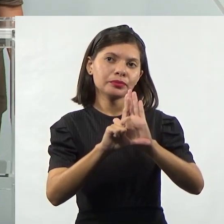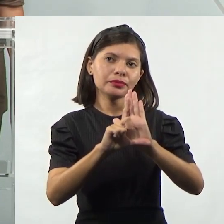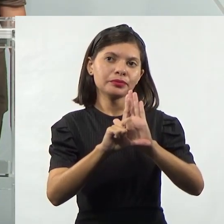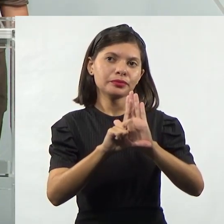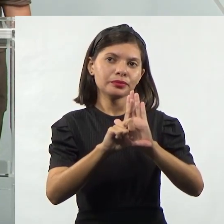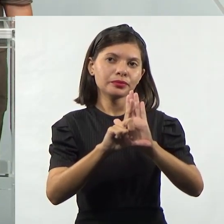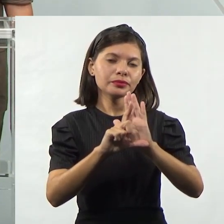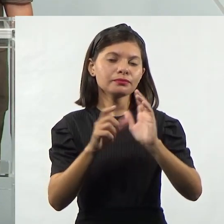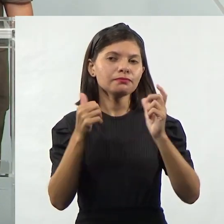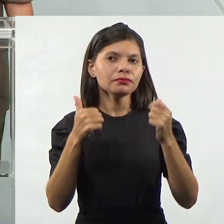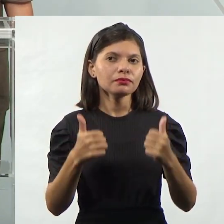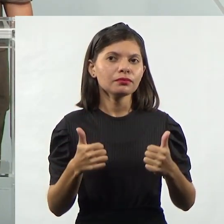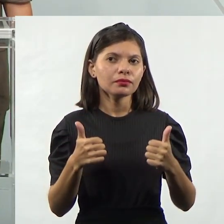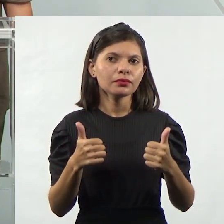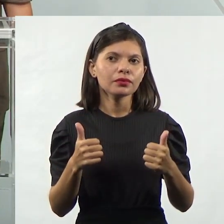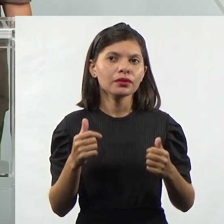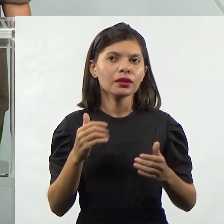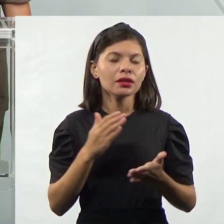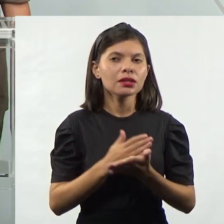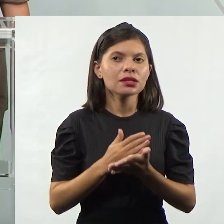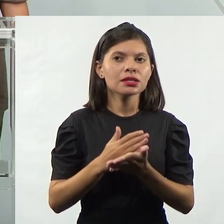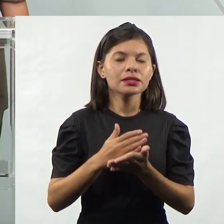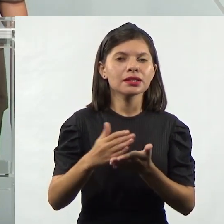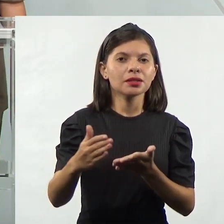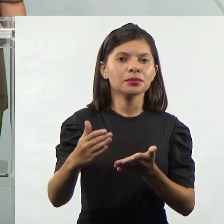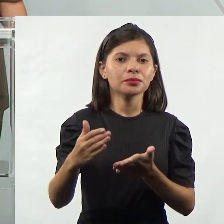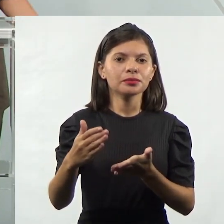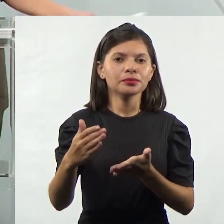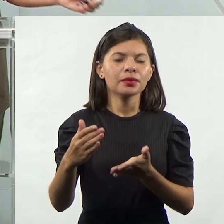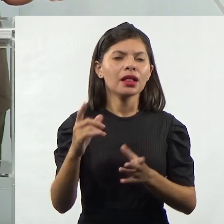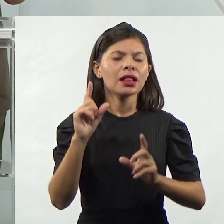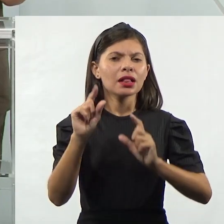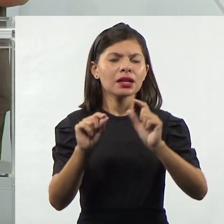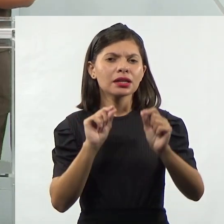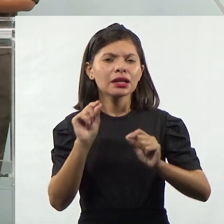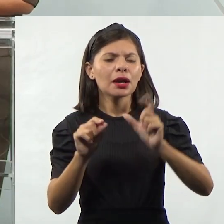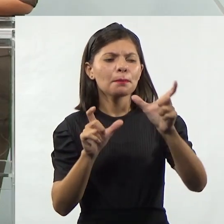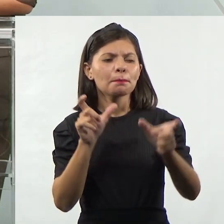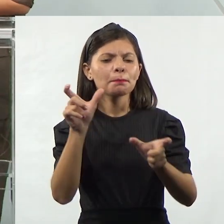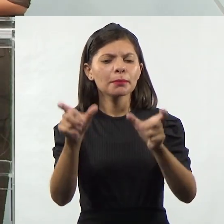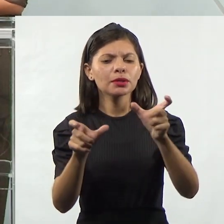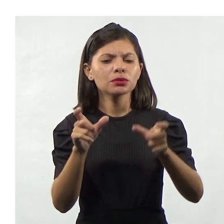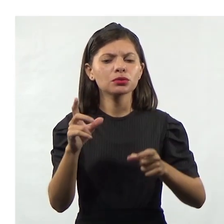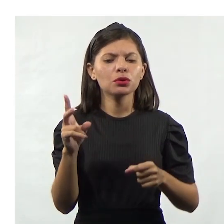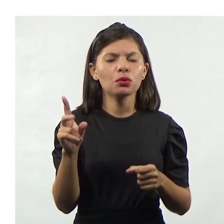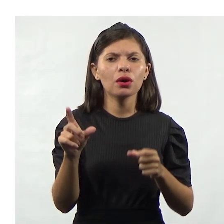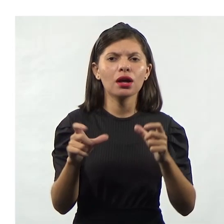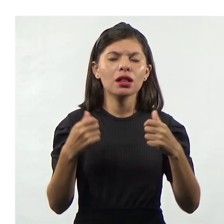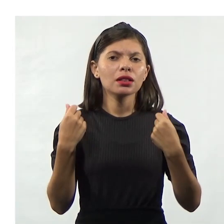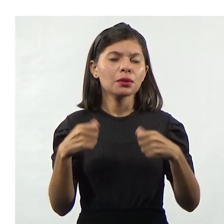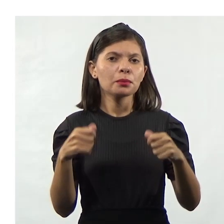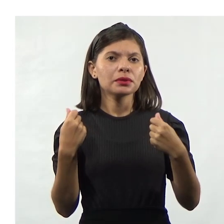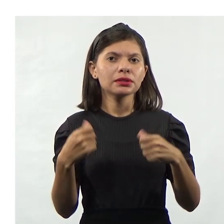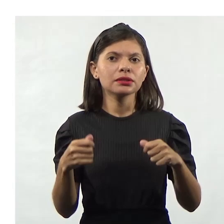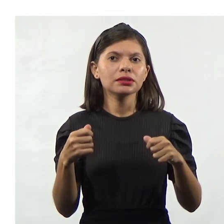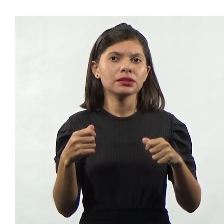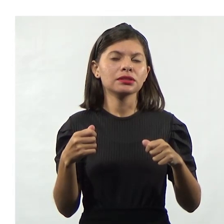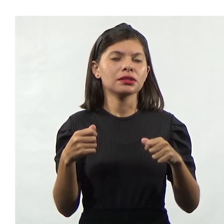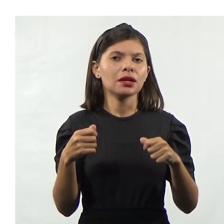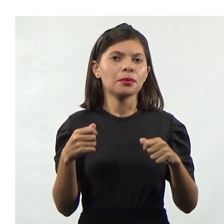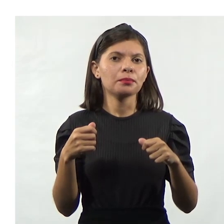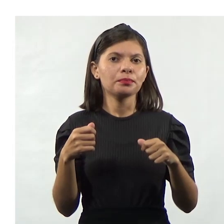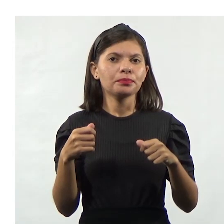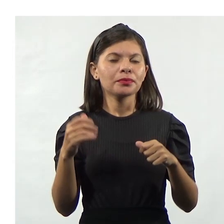economia mista estão na lei das estatais. Beleza? Seguindo. Por outro lado, quem